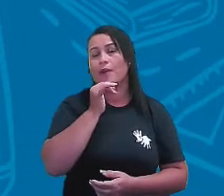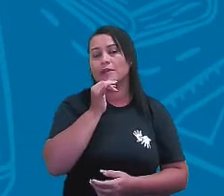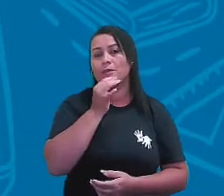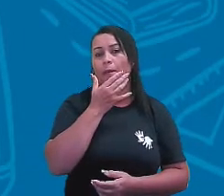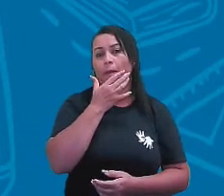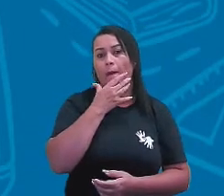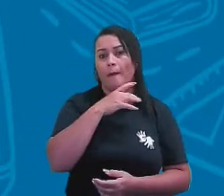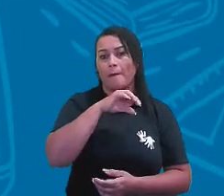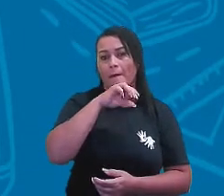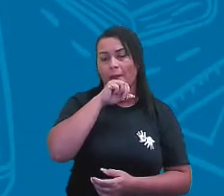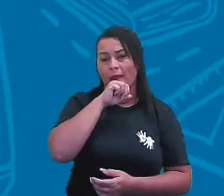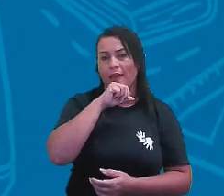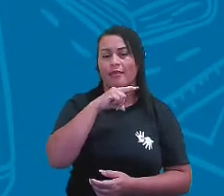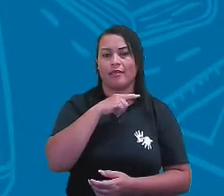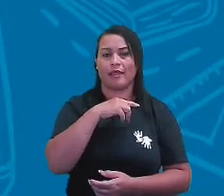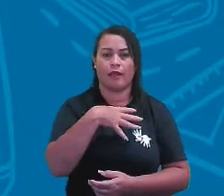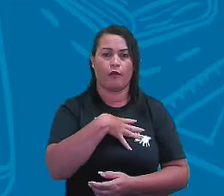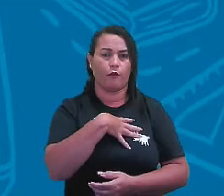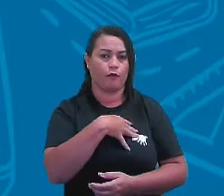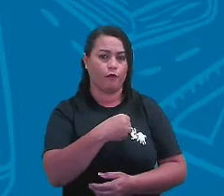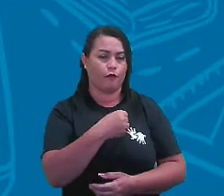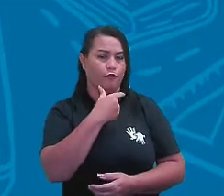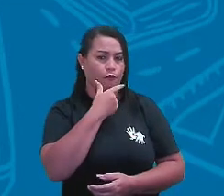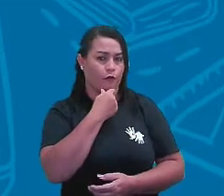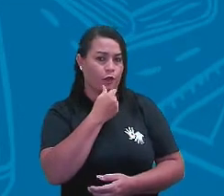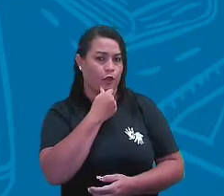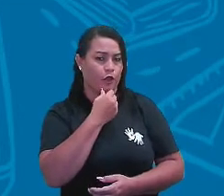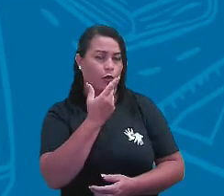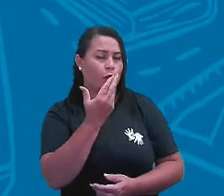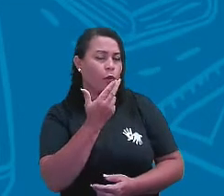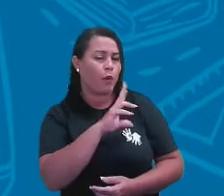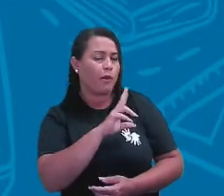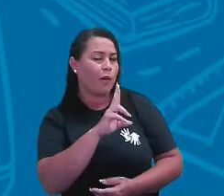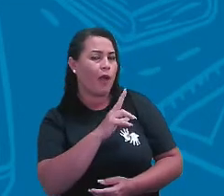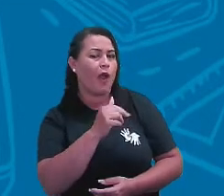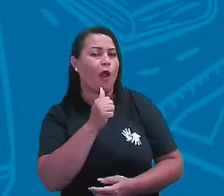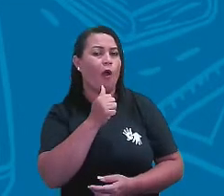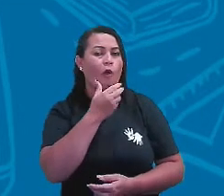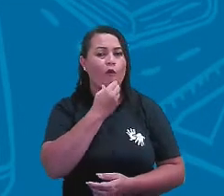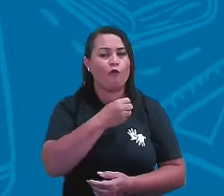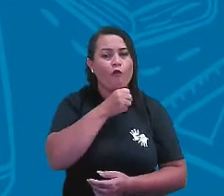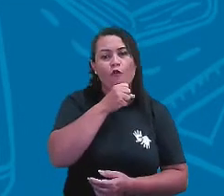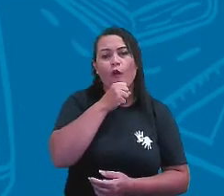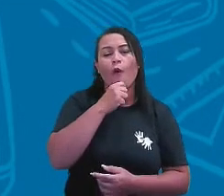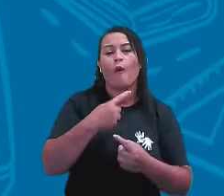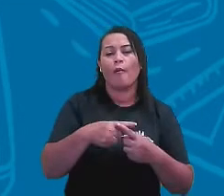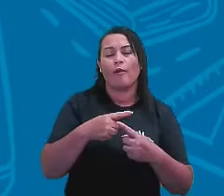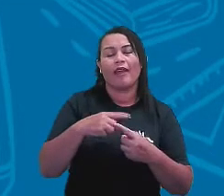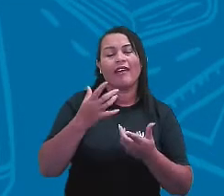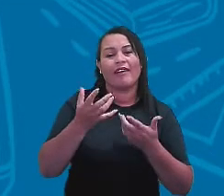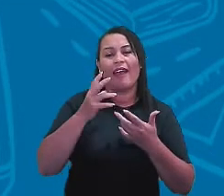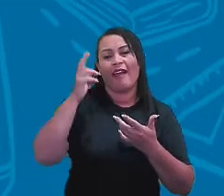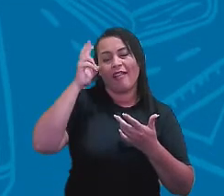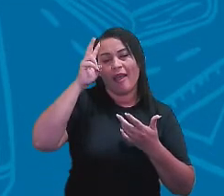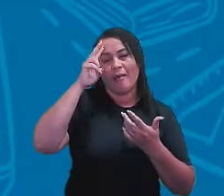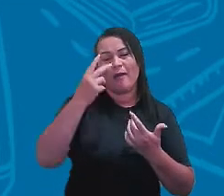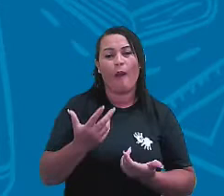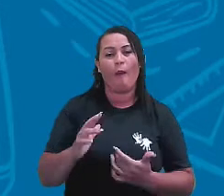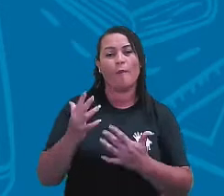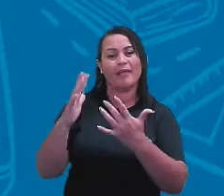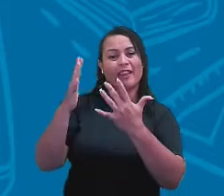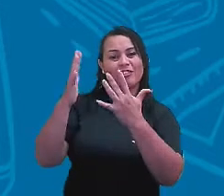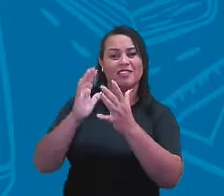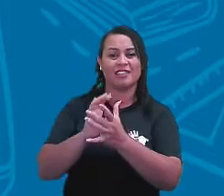um filho e quer colocar o nome do filho, o nome do avô, é porque ele quer homenagear, não é isso? A mesma coisa